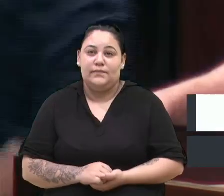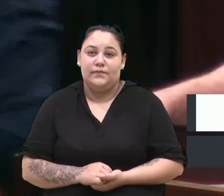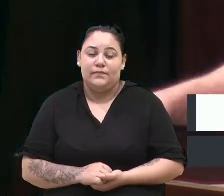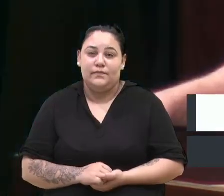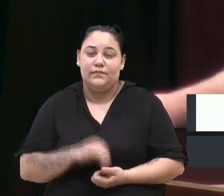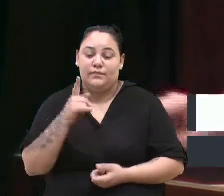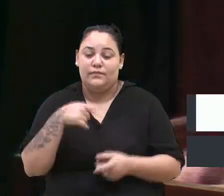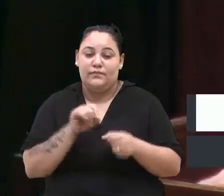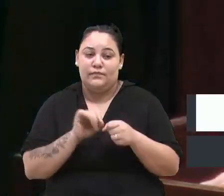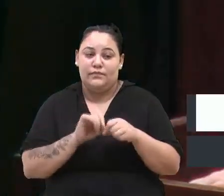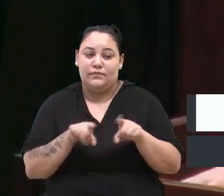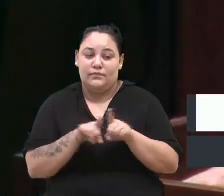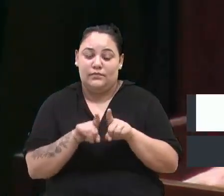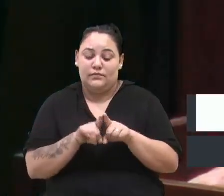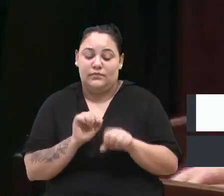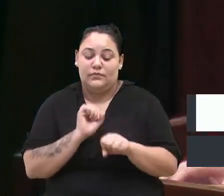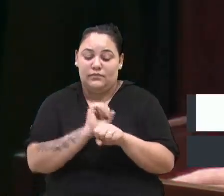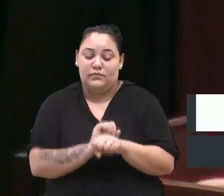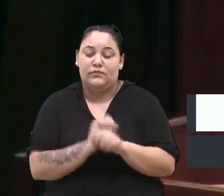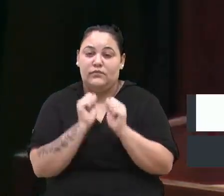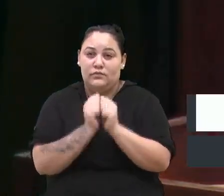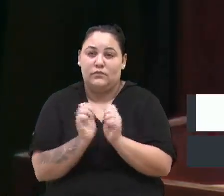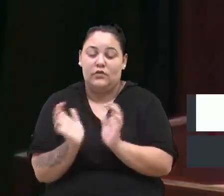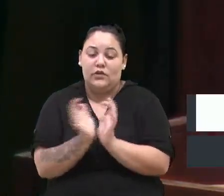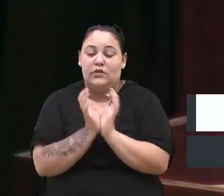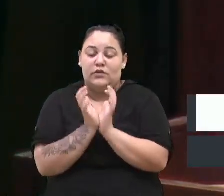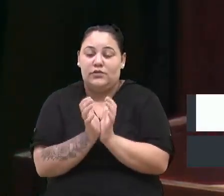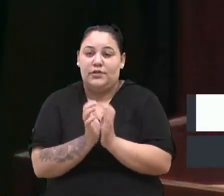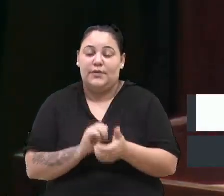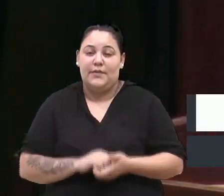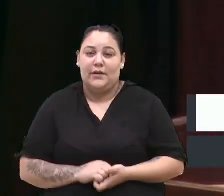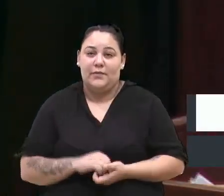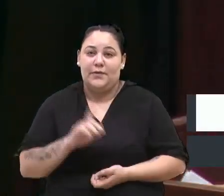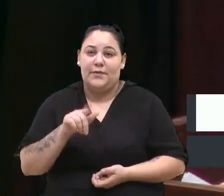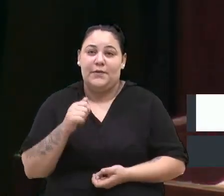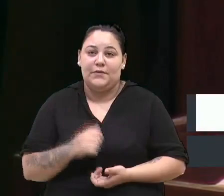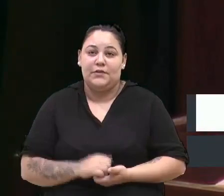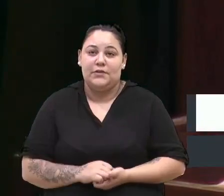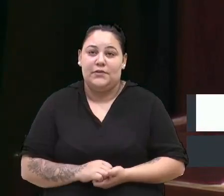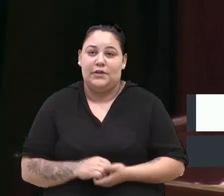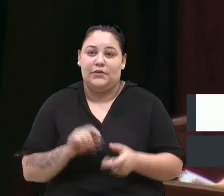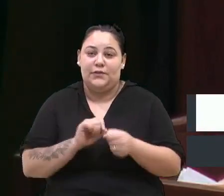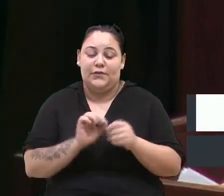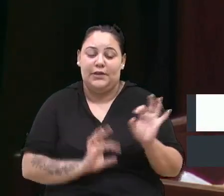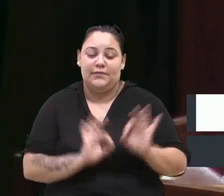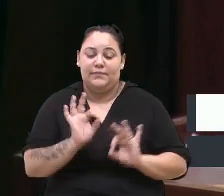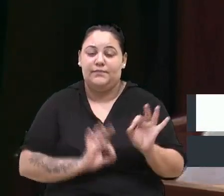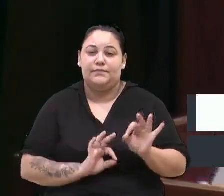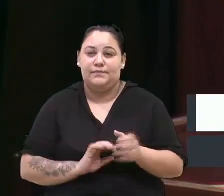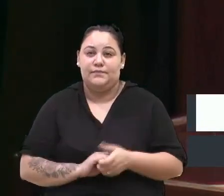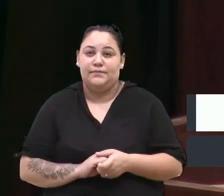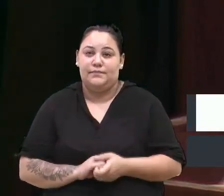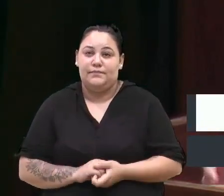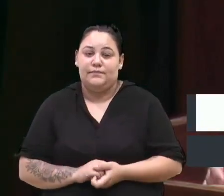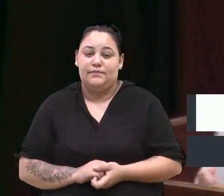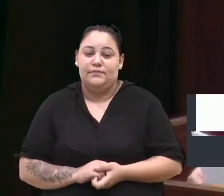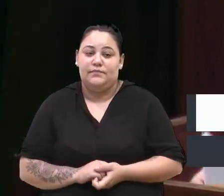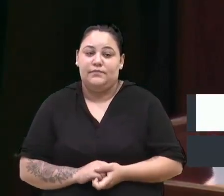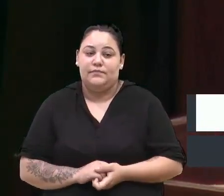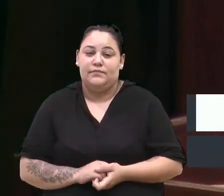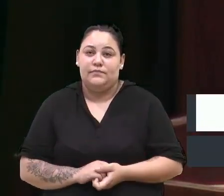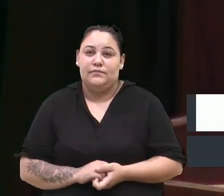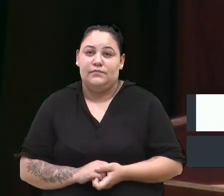esta interlocução com os colegas vereadores, trazendo também os projetos de lei do